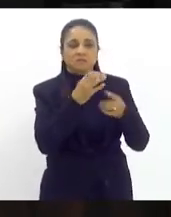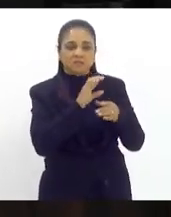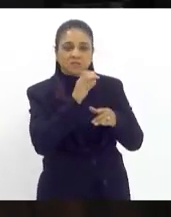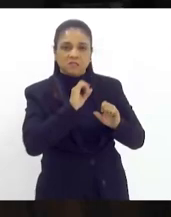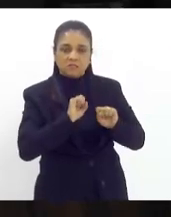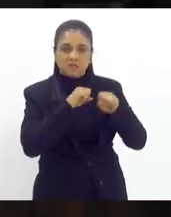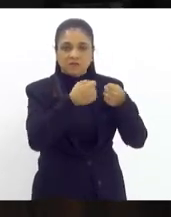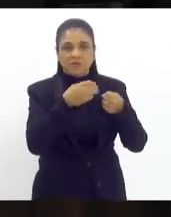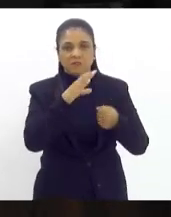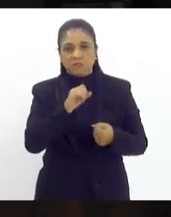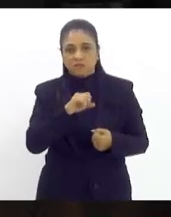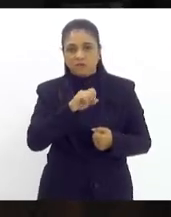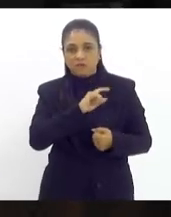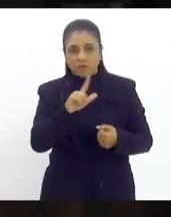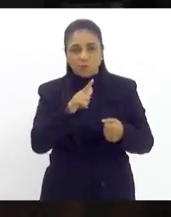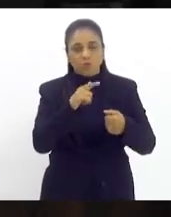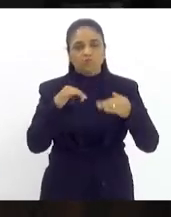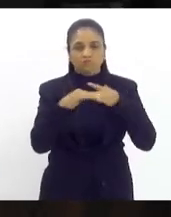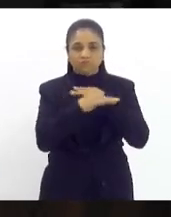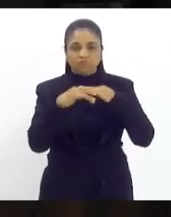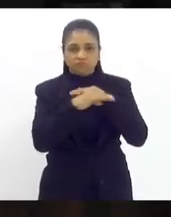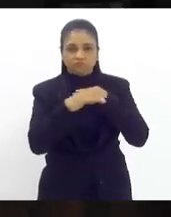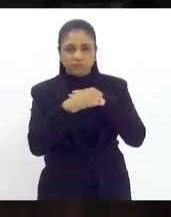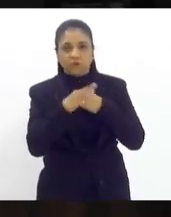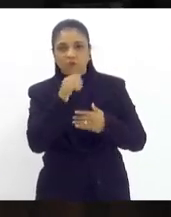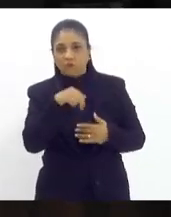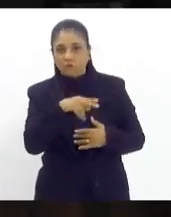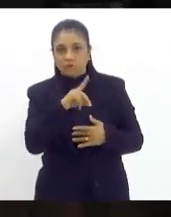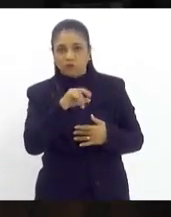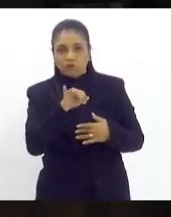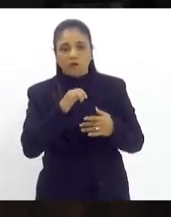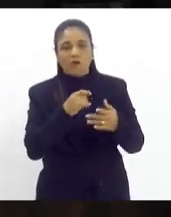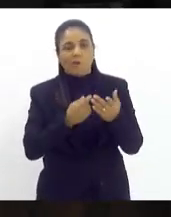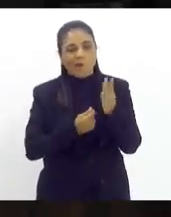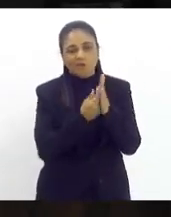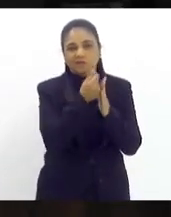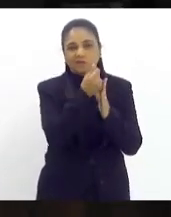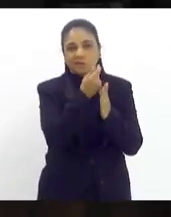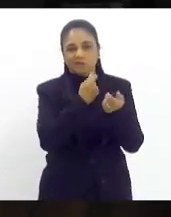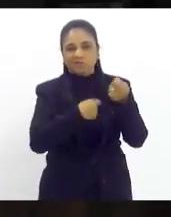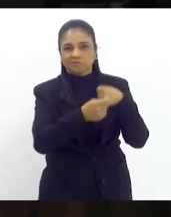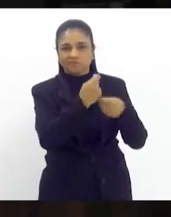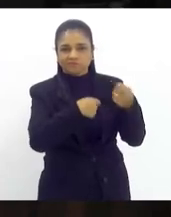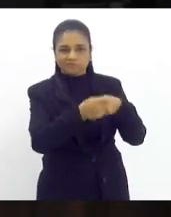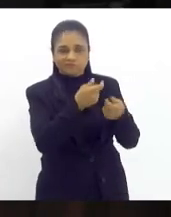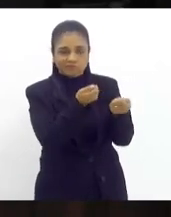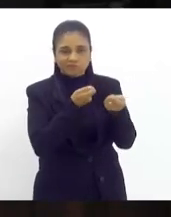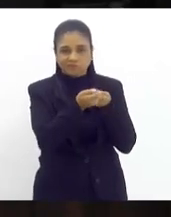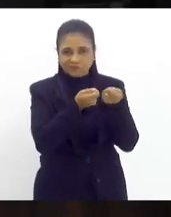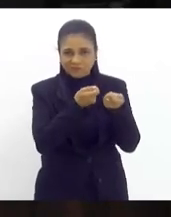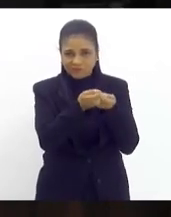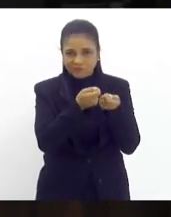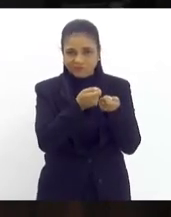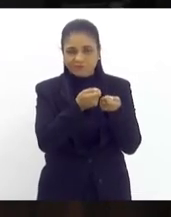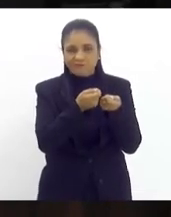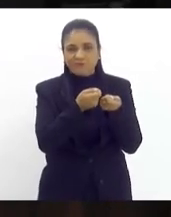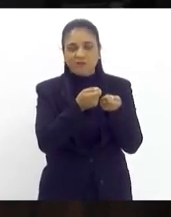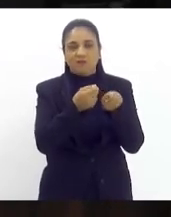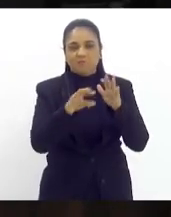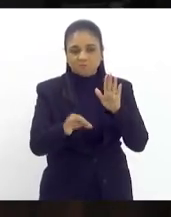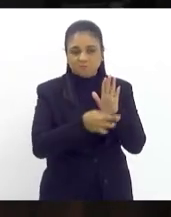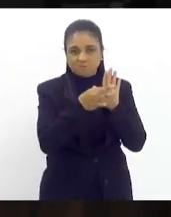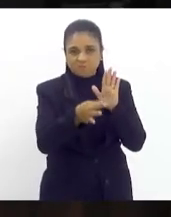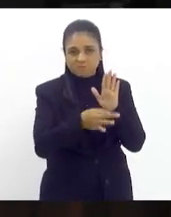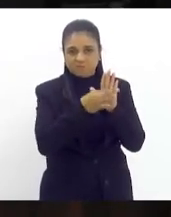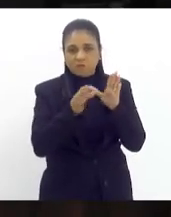político Urbana habitação e assuntos fundiários e de orçamento Finanças e fiscalização financeira e controle para emitir